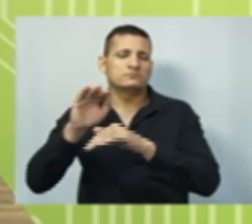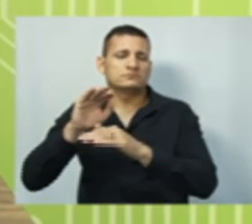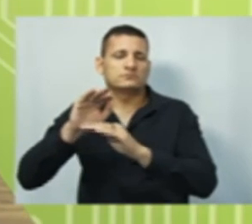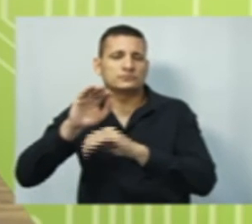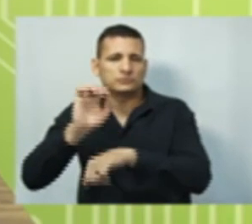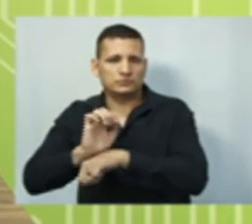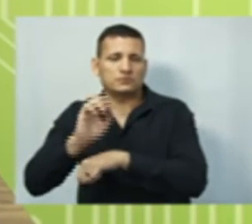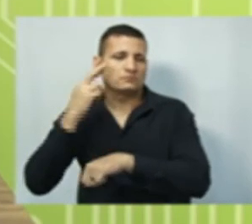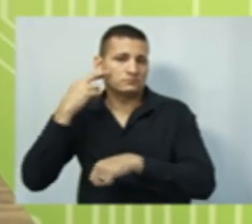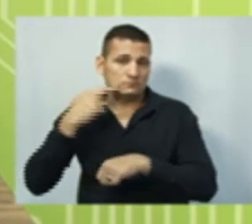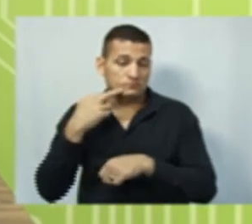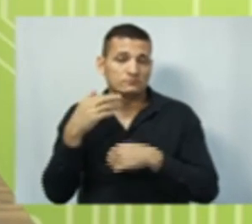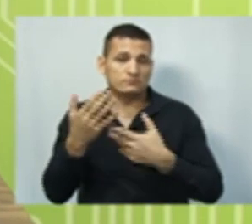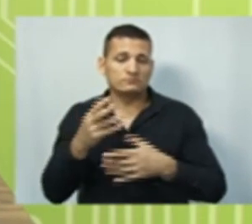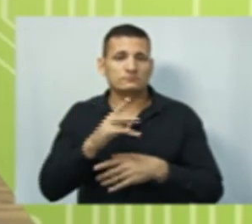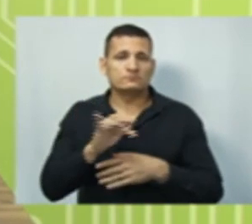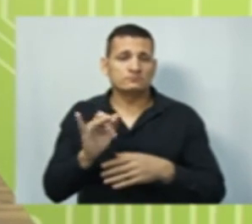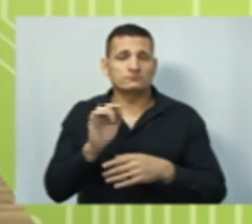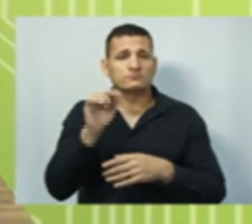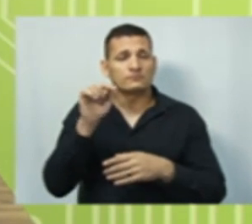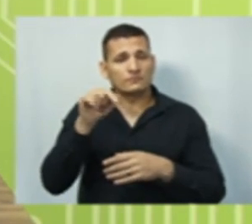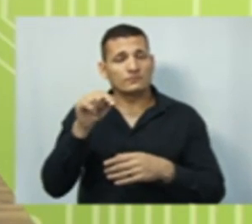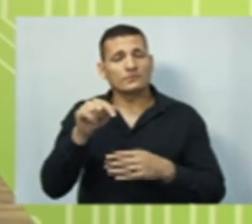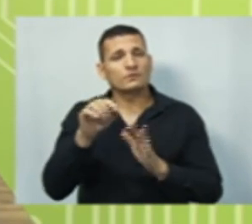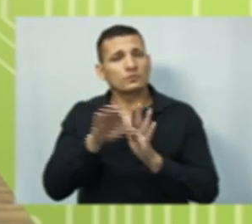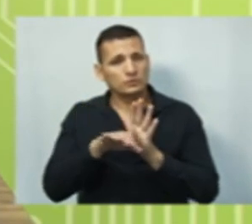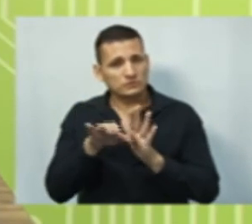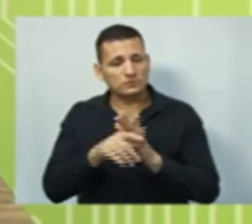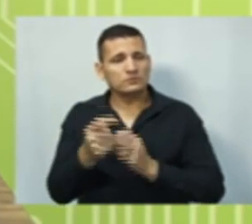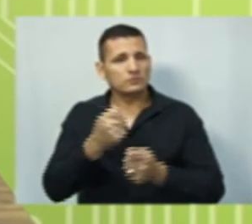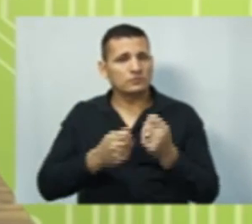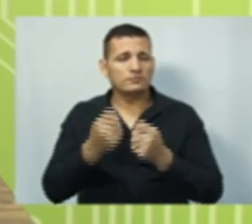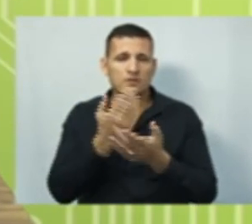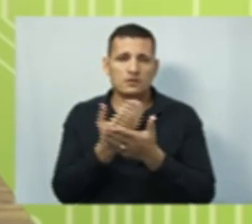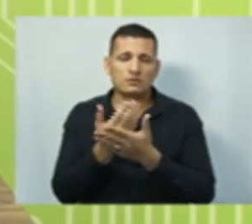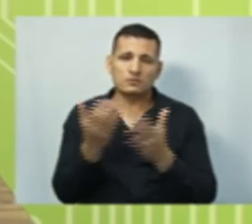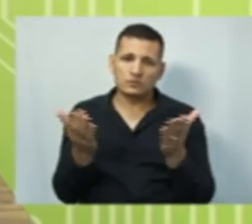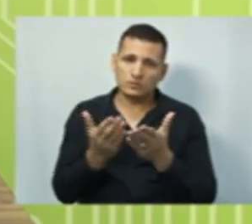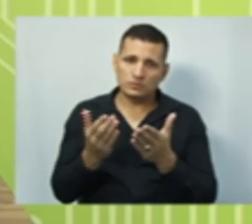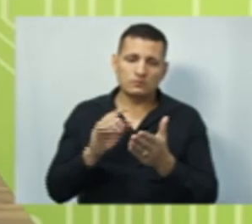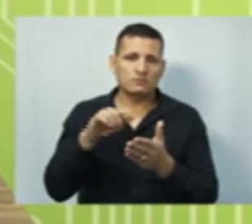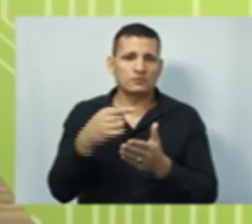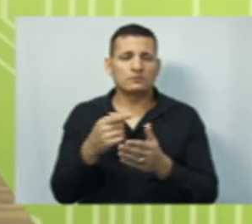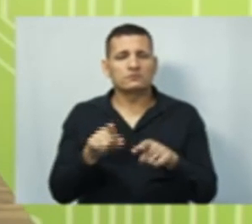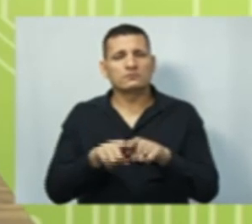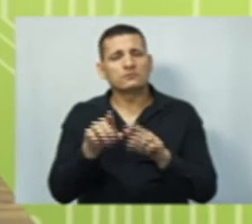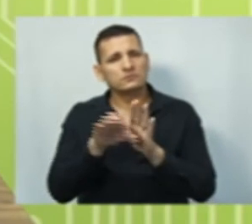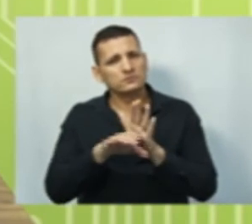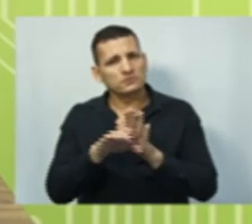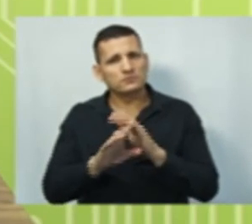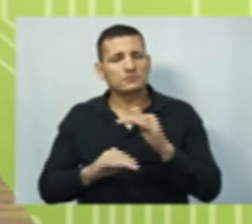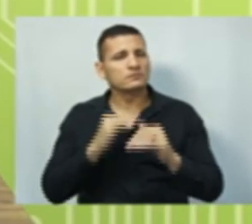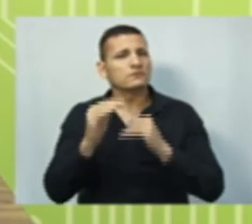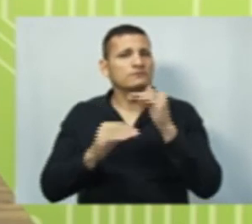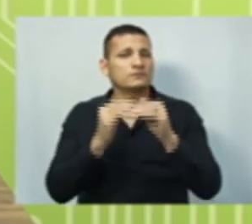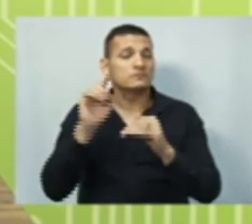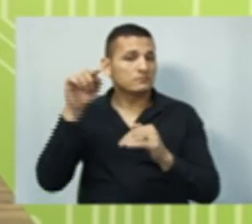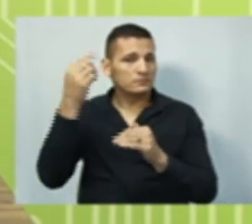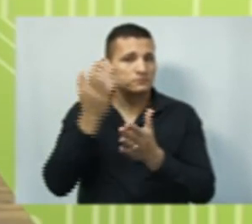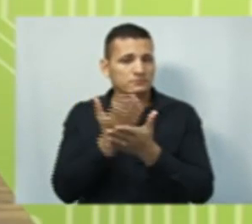gente vai trazer esses conceitos econômicos da aula de hoje e vamos trabalhar os conceitos de desenvolvimento que a gente vai ver na aula da semana que